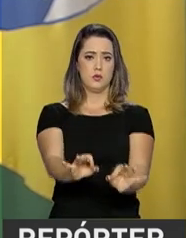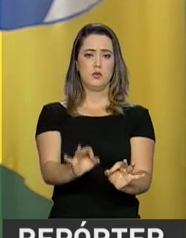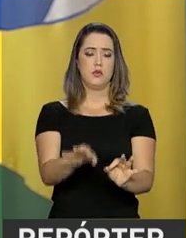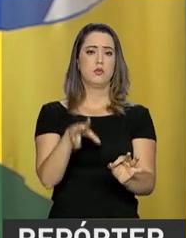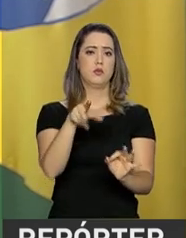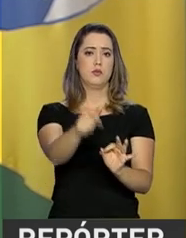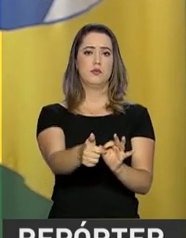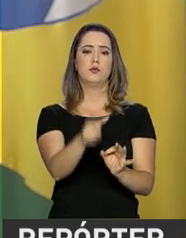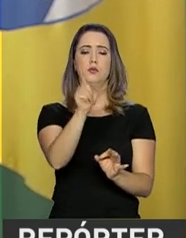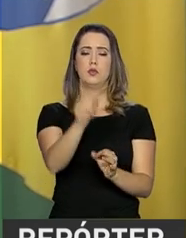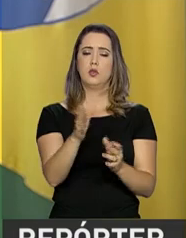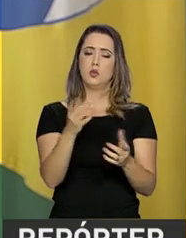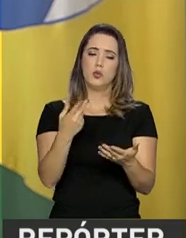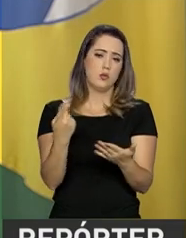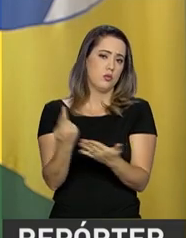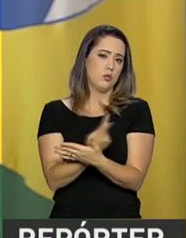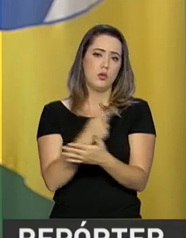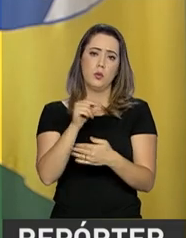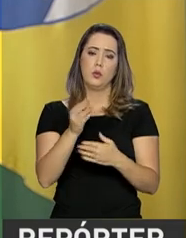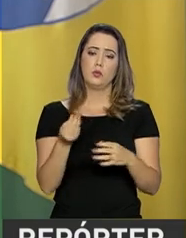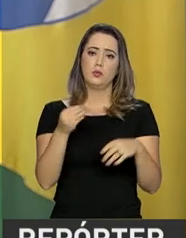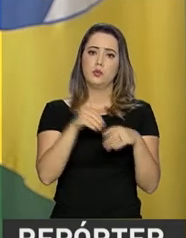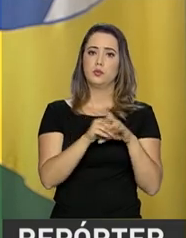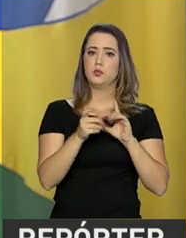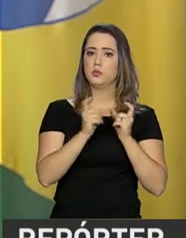os procedimentos administrativos